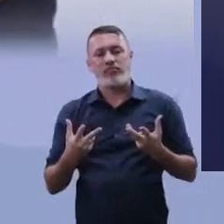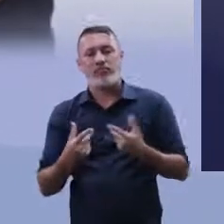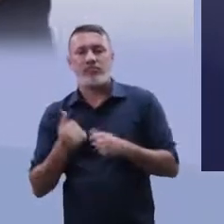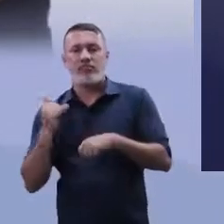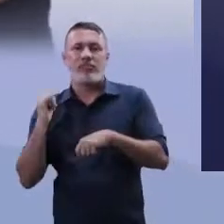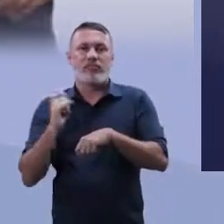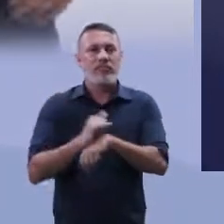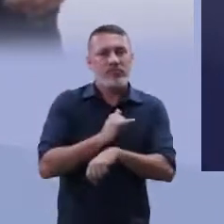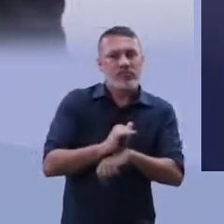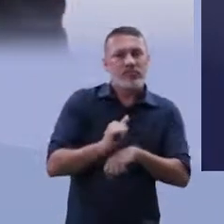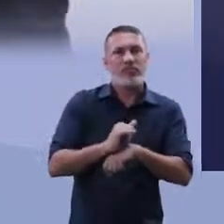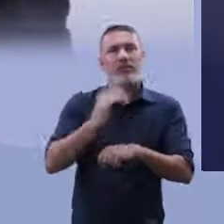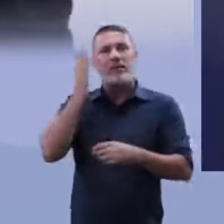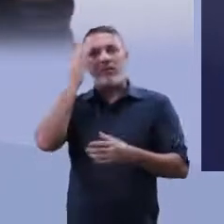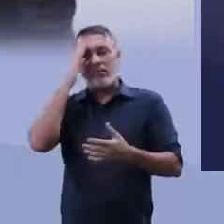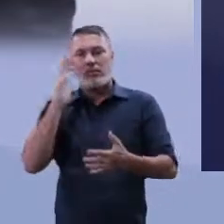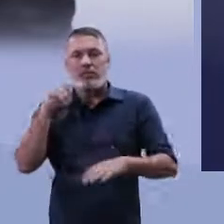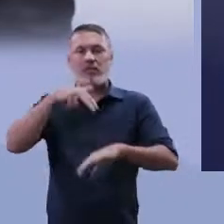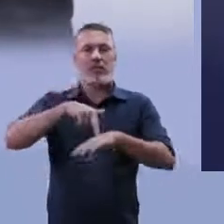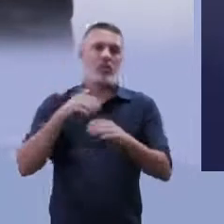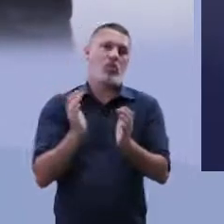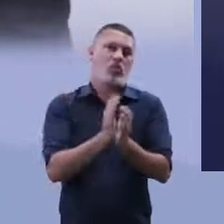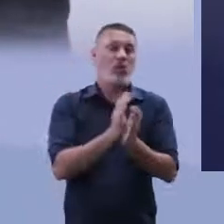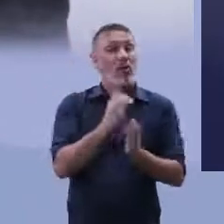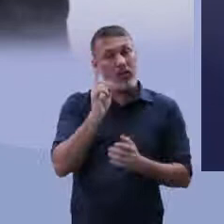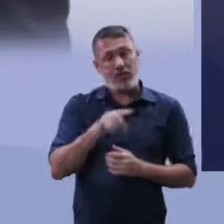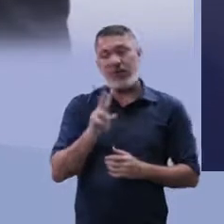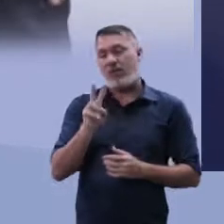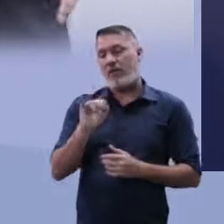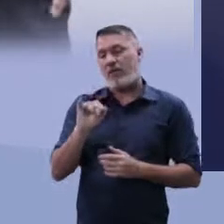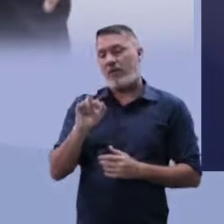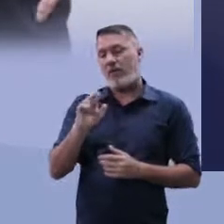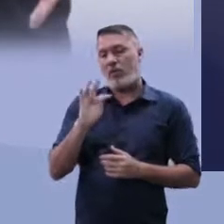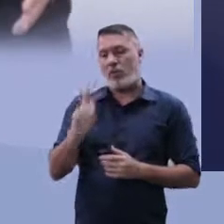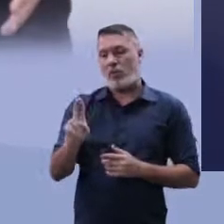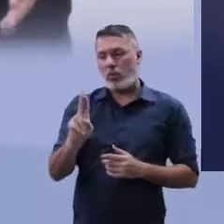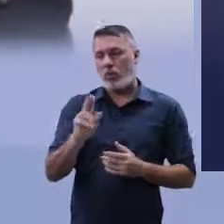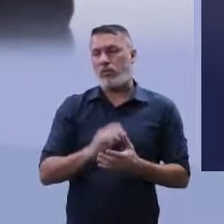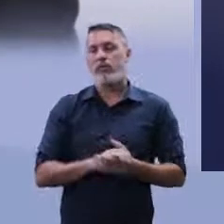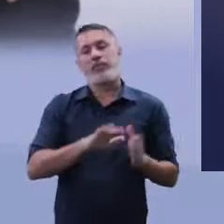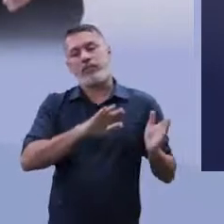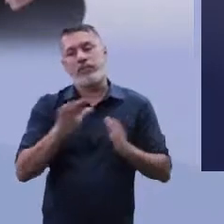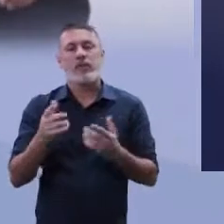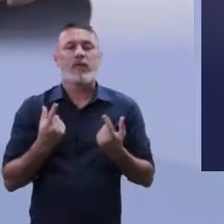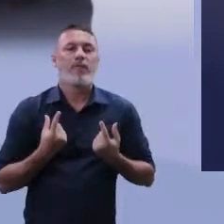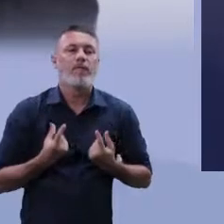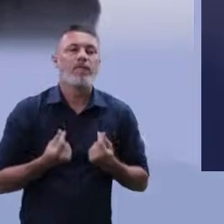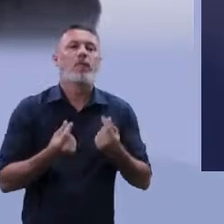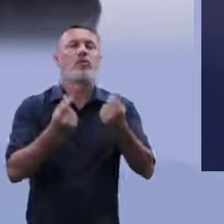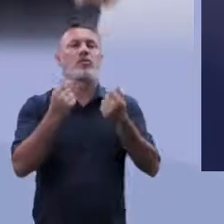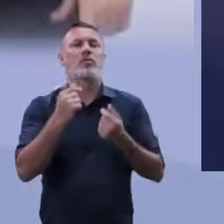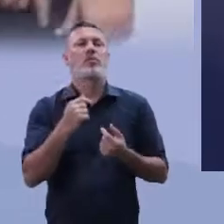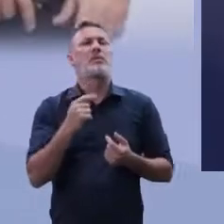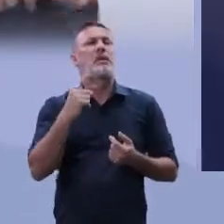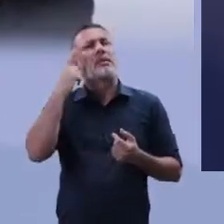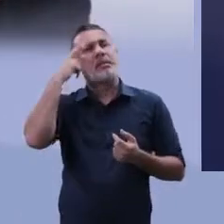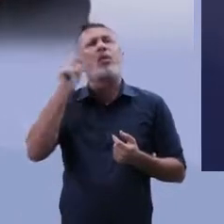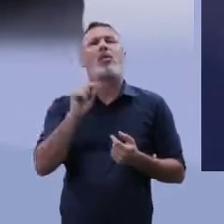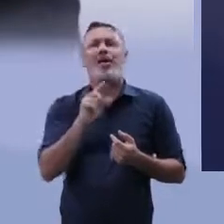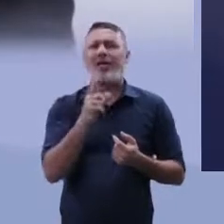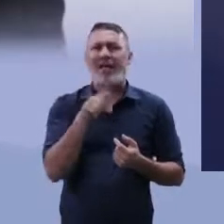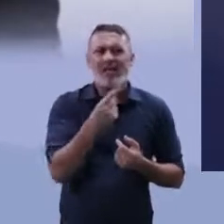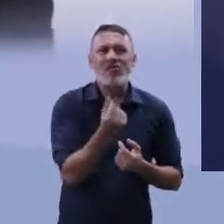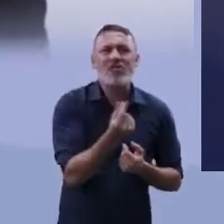favor. Então é a habilidade, é a estratégia para você se manter no jogo. Isso é virtude. E o que seria a ideia de fortuna?